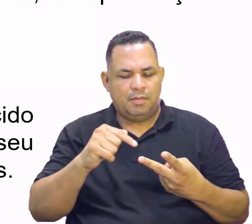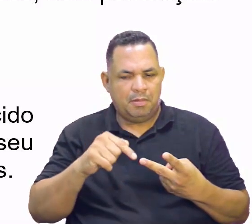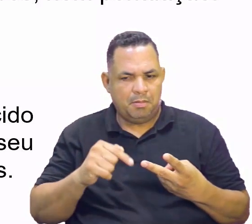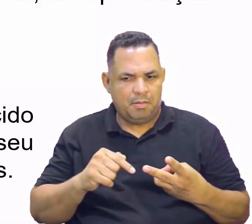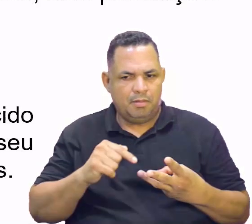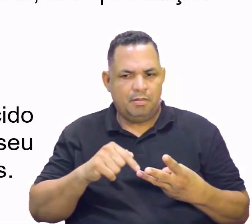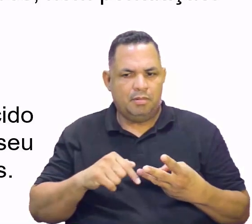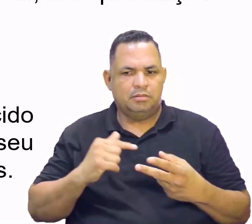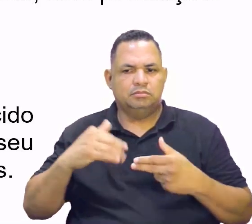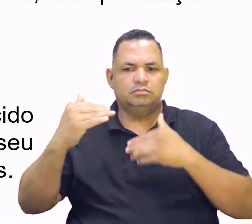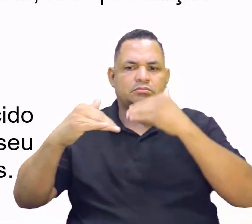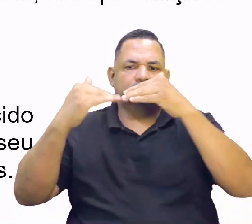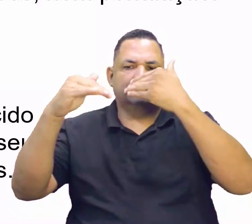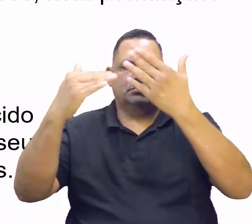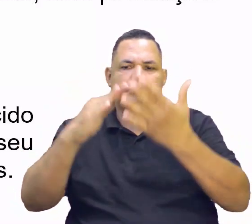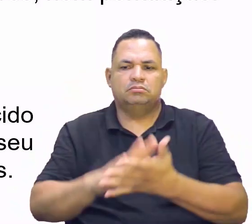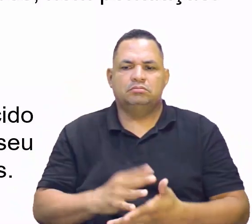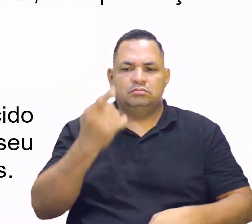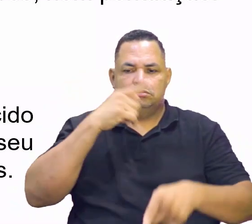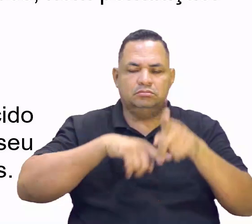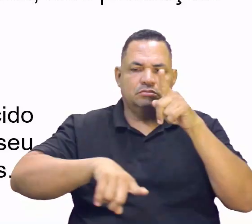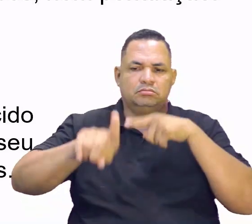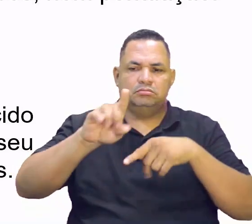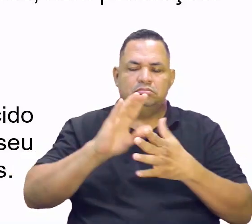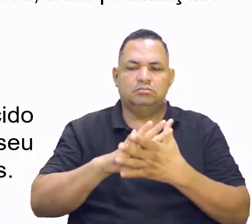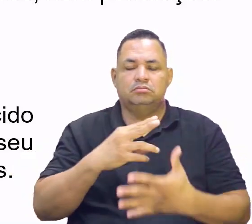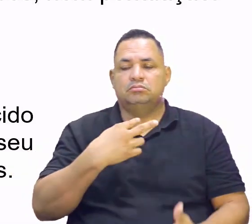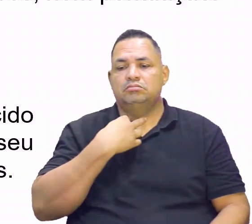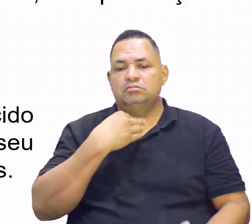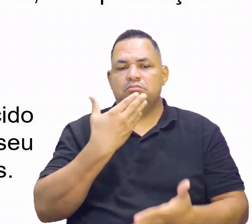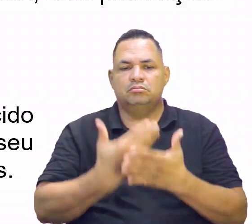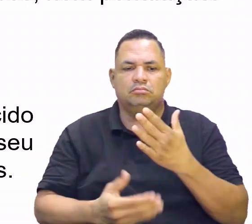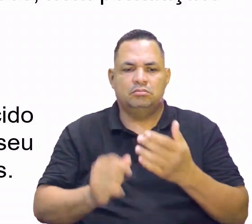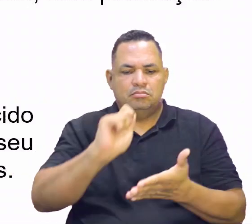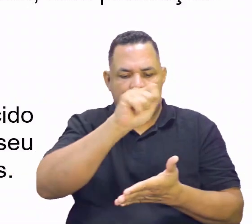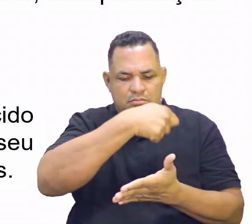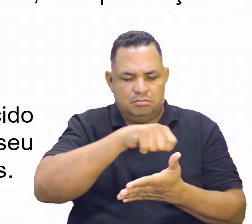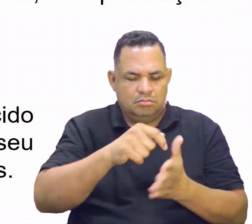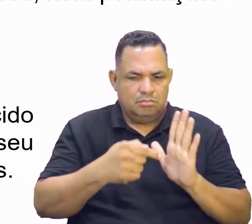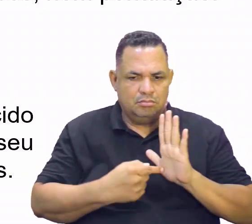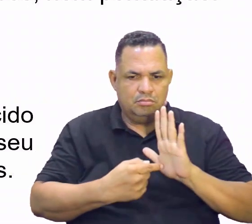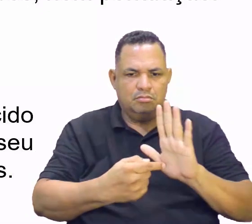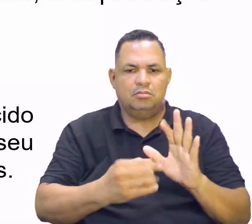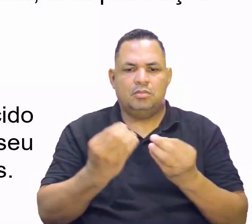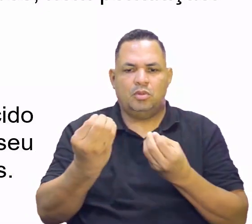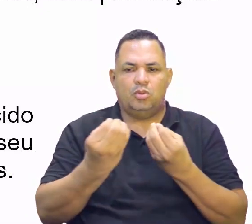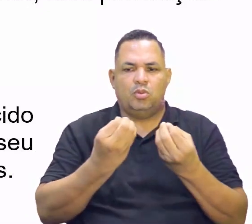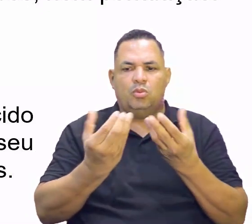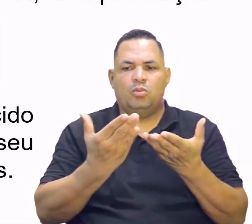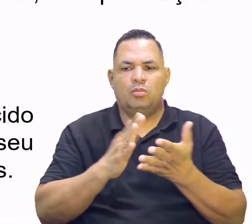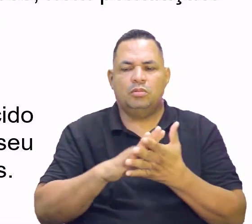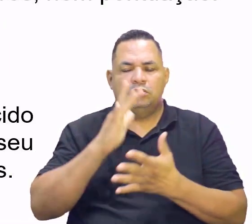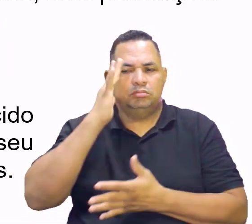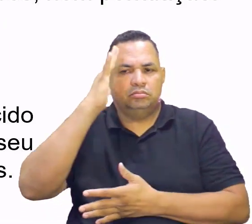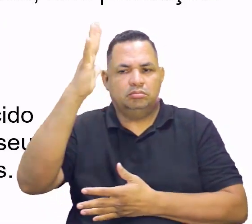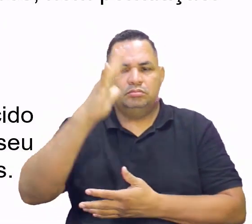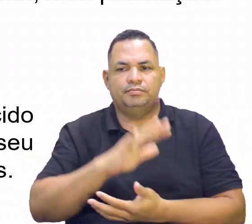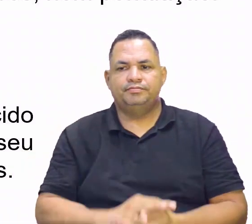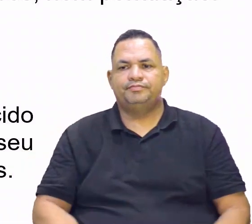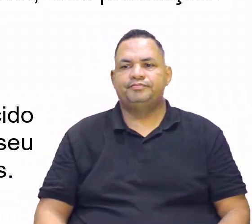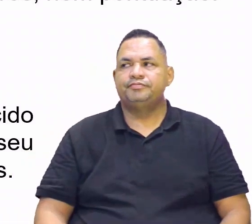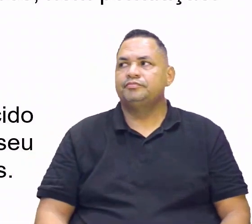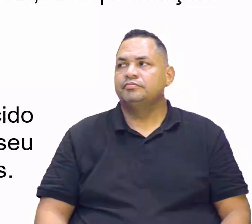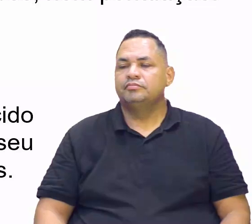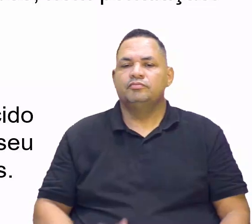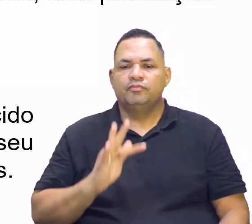da evolução. Não perca tempo, escreva, faça, mostre aí da forma que você imagina.